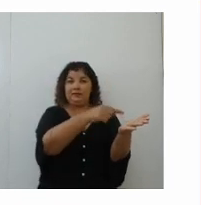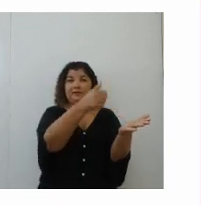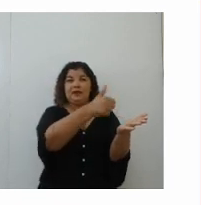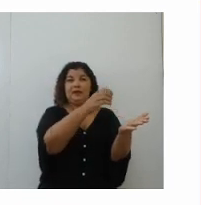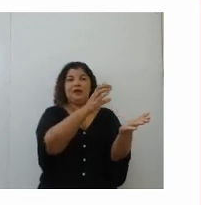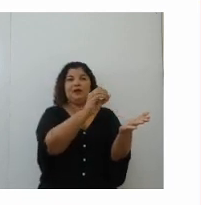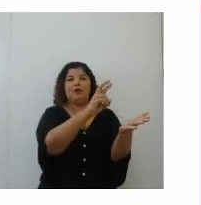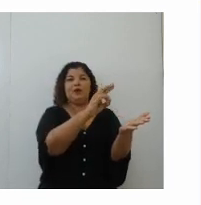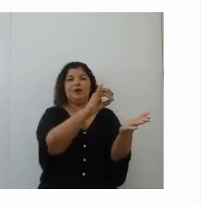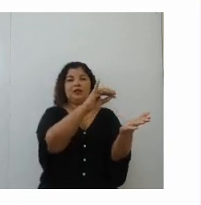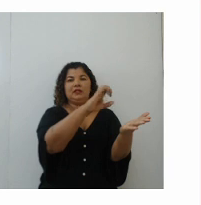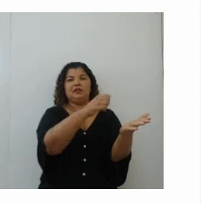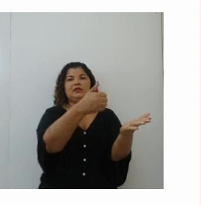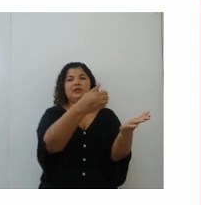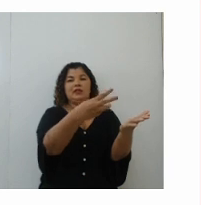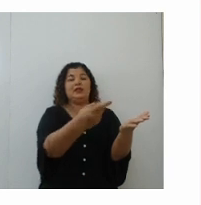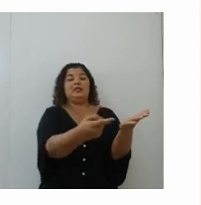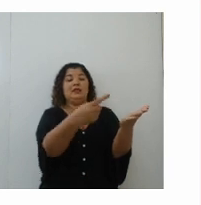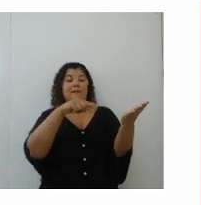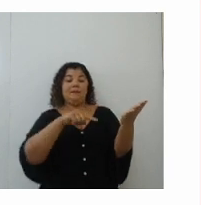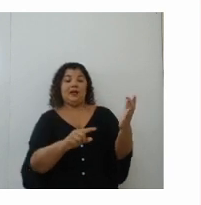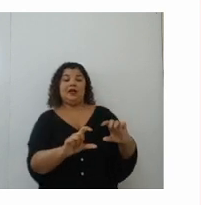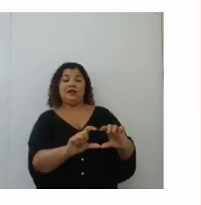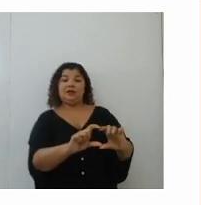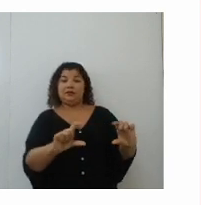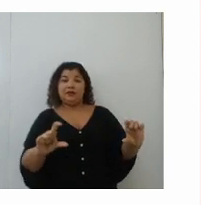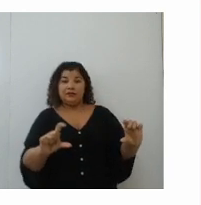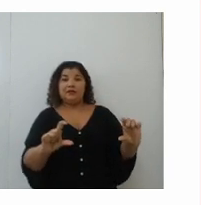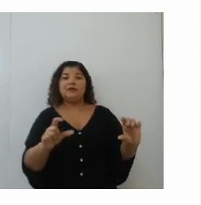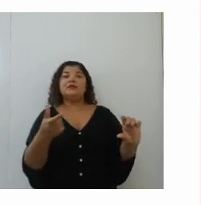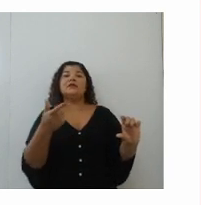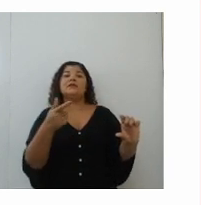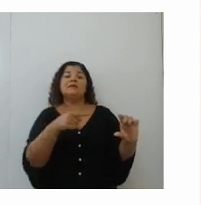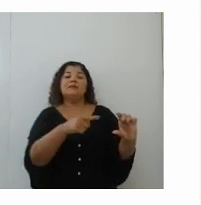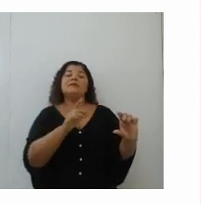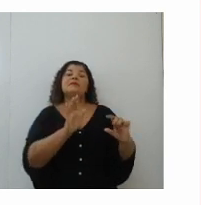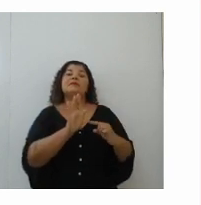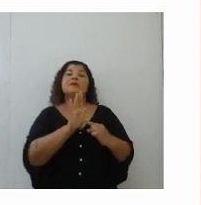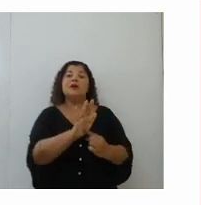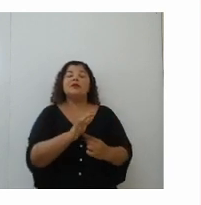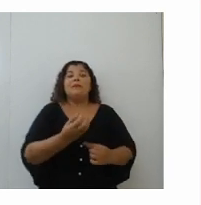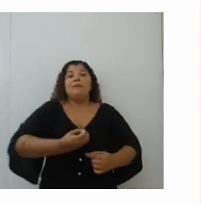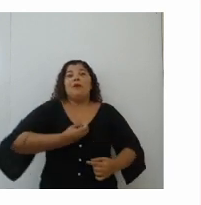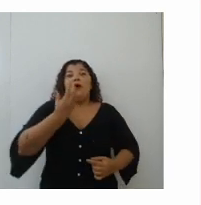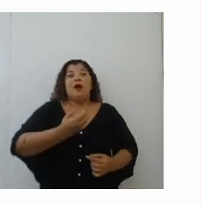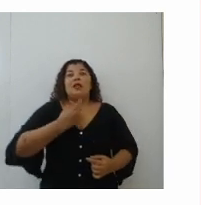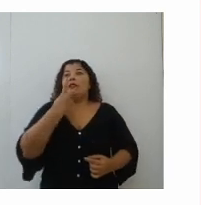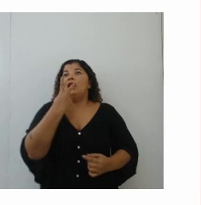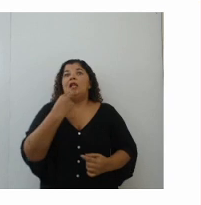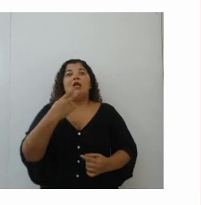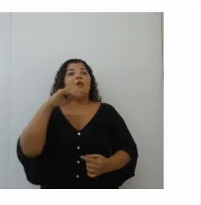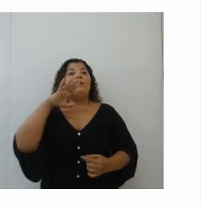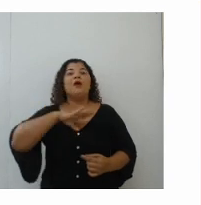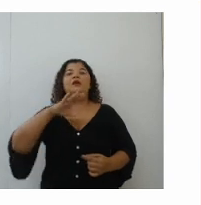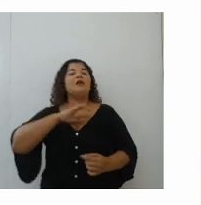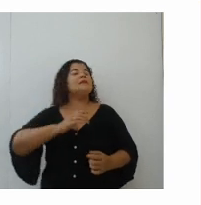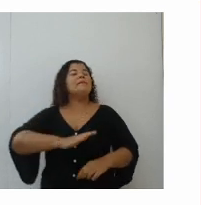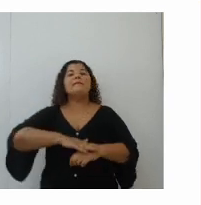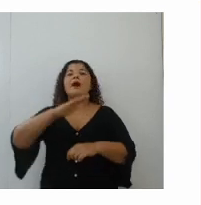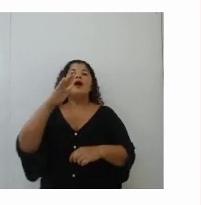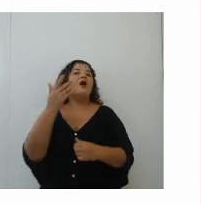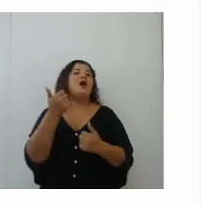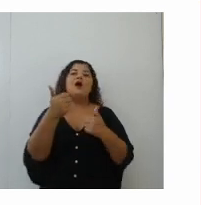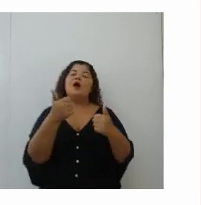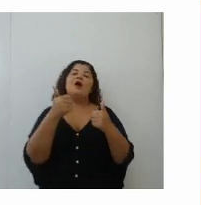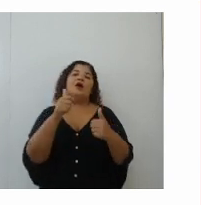13. Lá embaixo, ele está citando ninguém mais, ninguém menos do que o maior poeta de língua portuguesa, o escritor